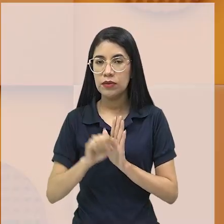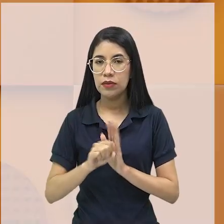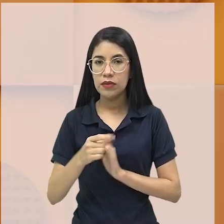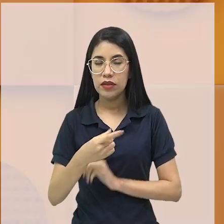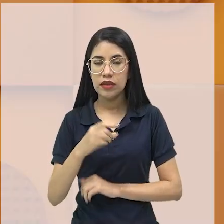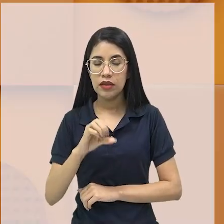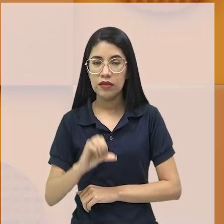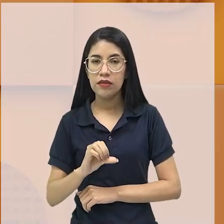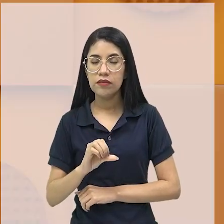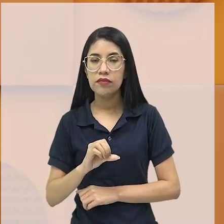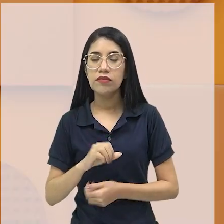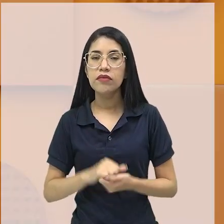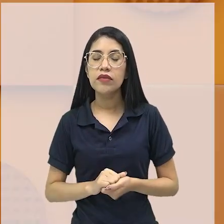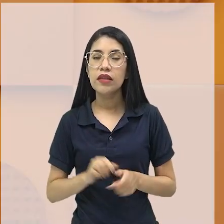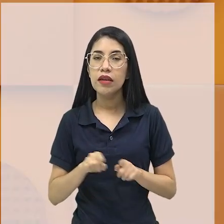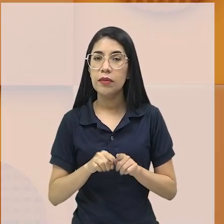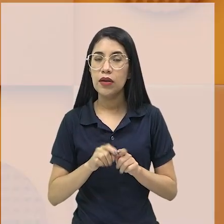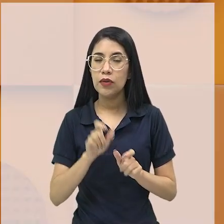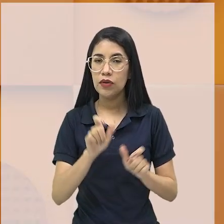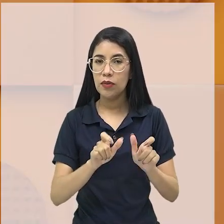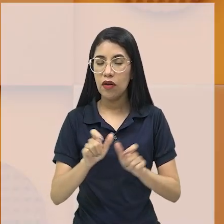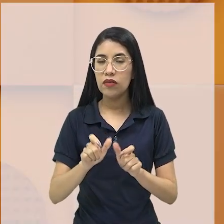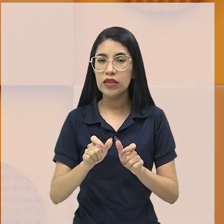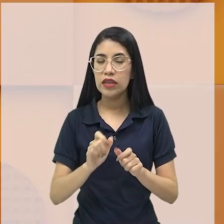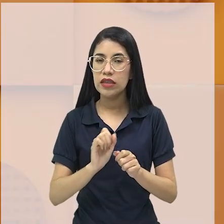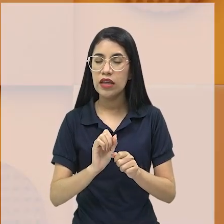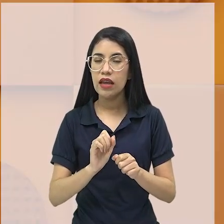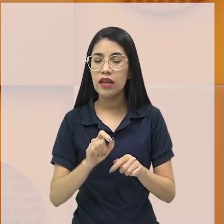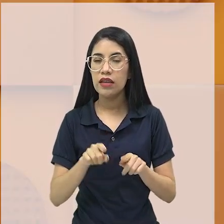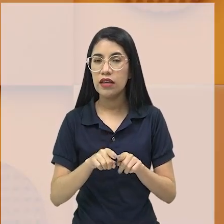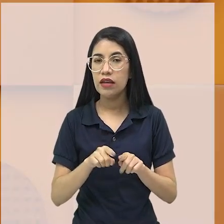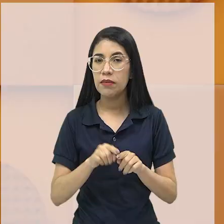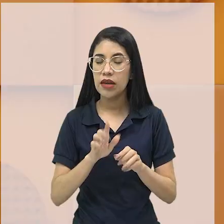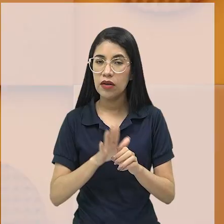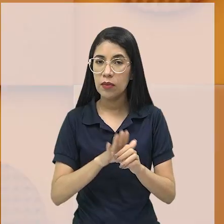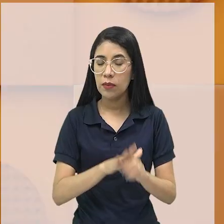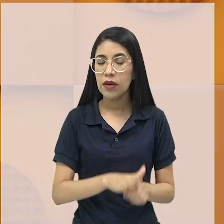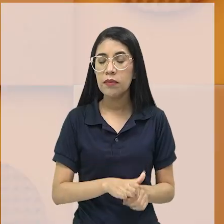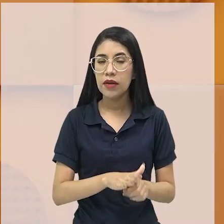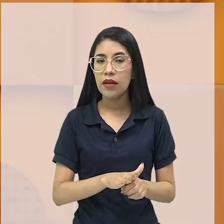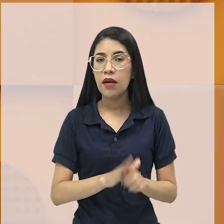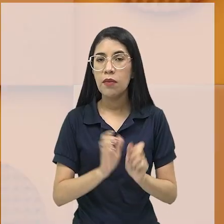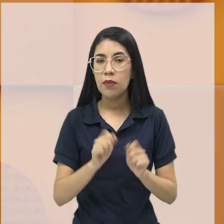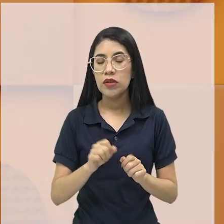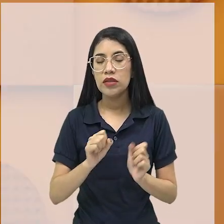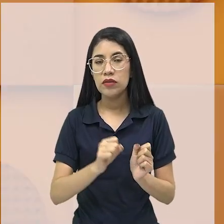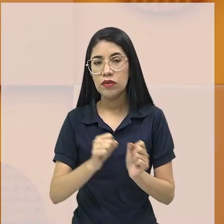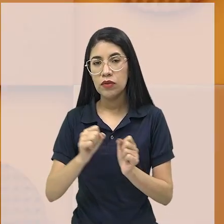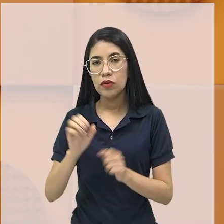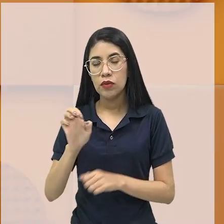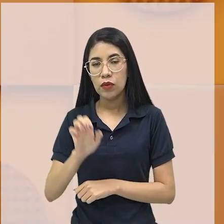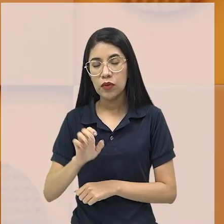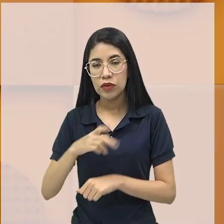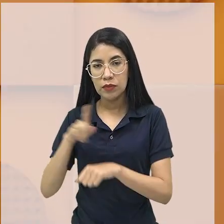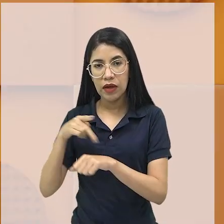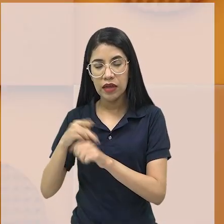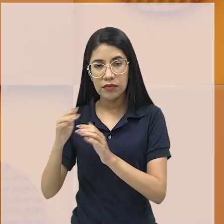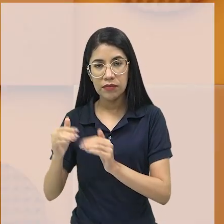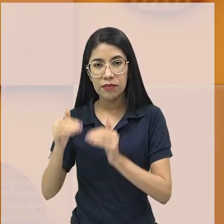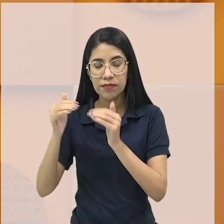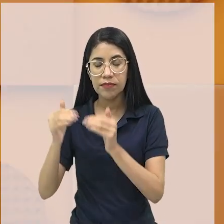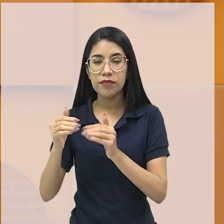vão subjugar os povos e definir os melhores territórios para que cada potência na época ficasse ali com os melhores